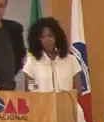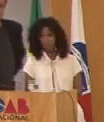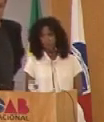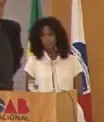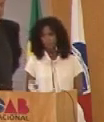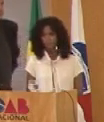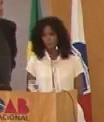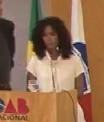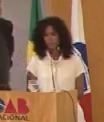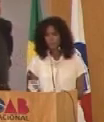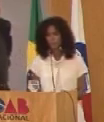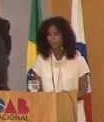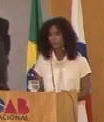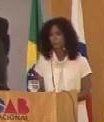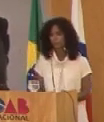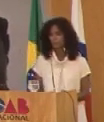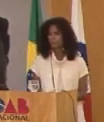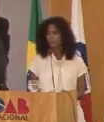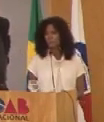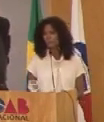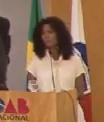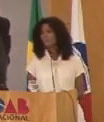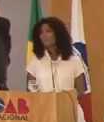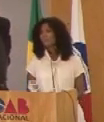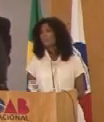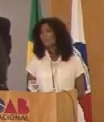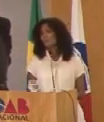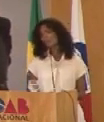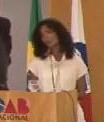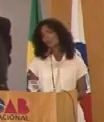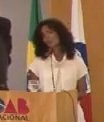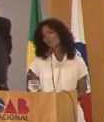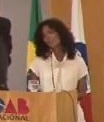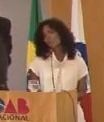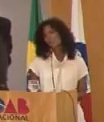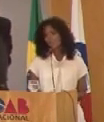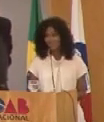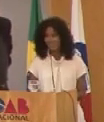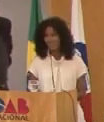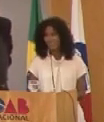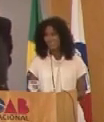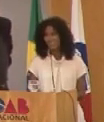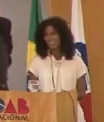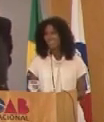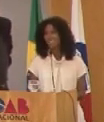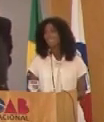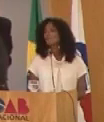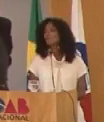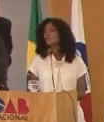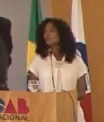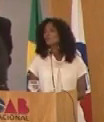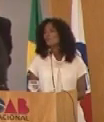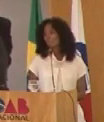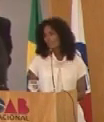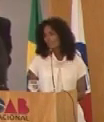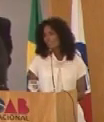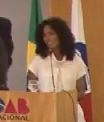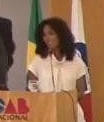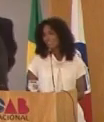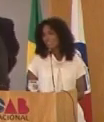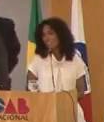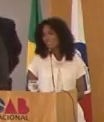casos, atingindo 227 jornalistas. Em comparação a 2017, esse número